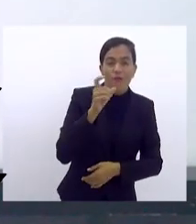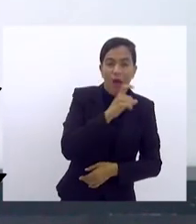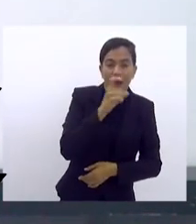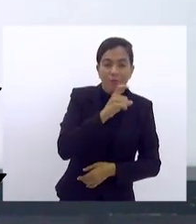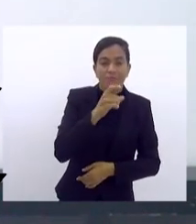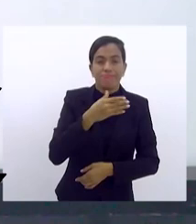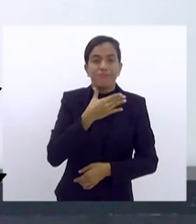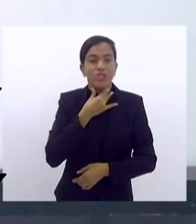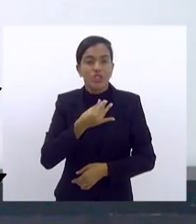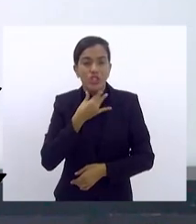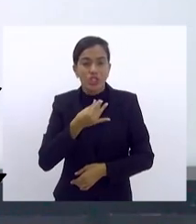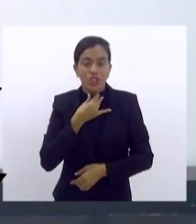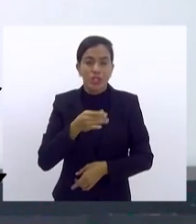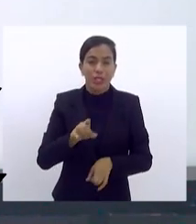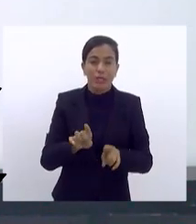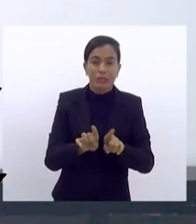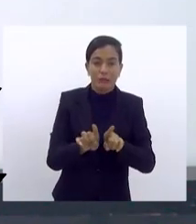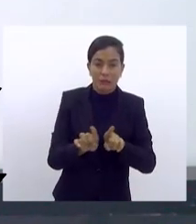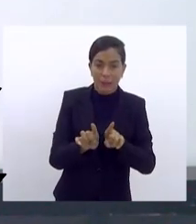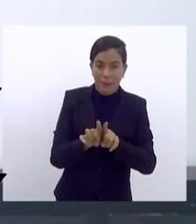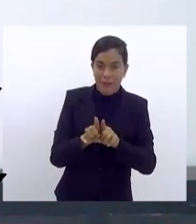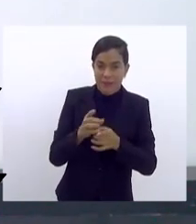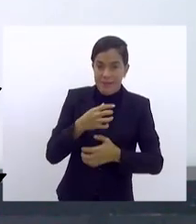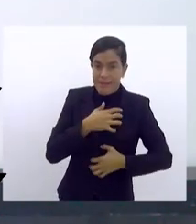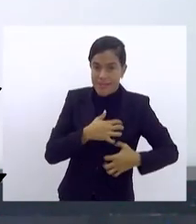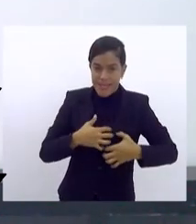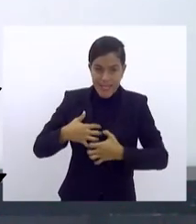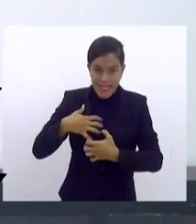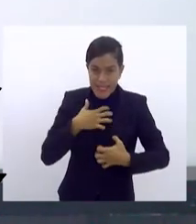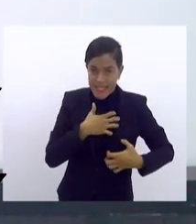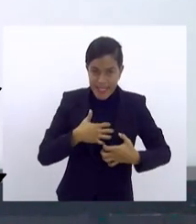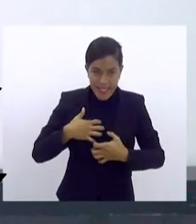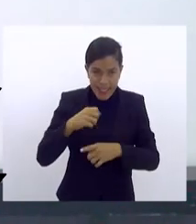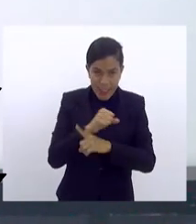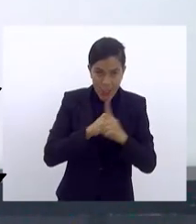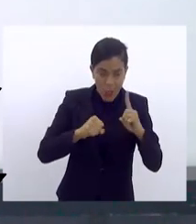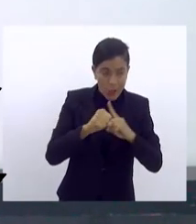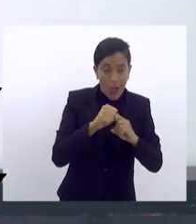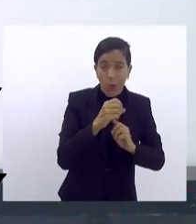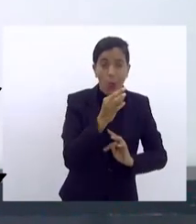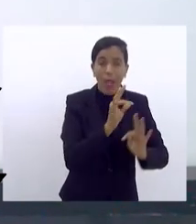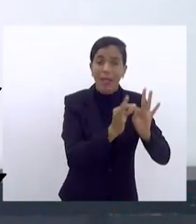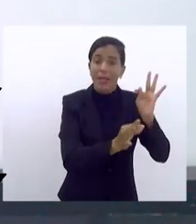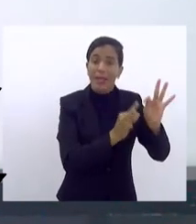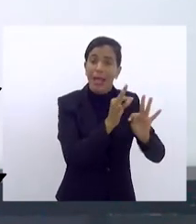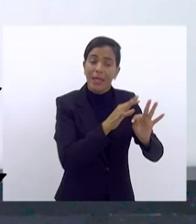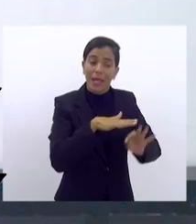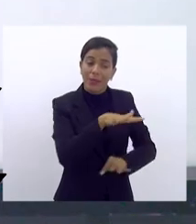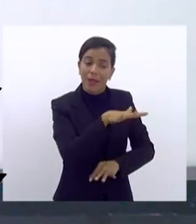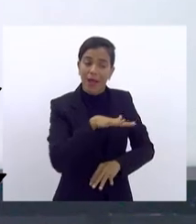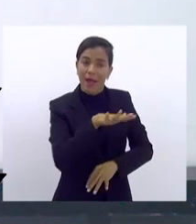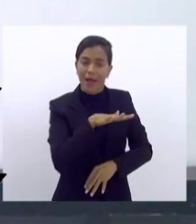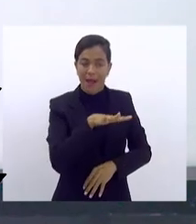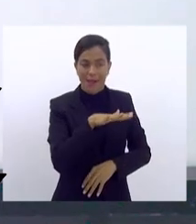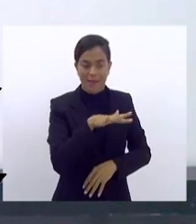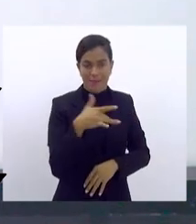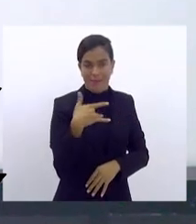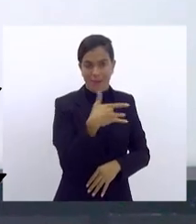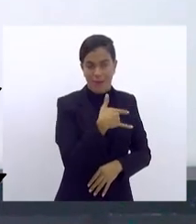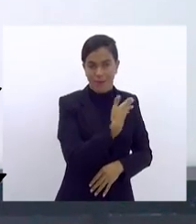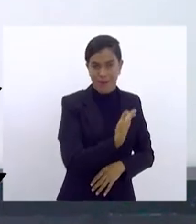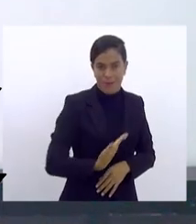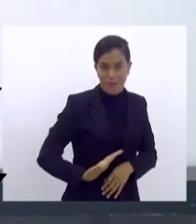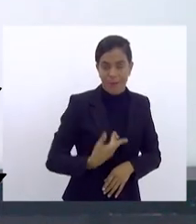congregação de ressentimentos sociais que não são tratados na esfera pública e sobretudo